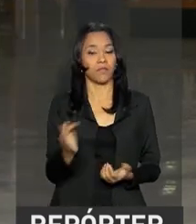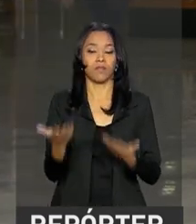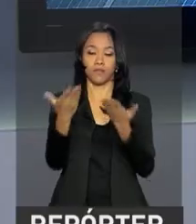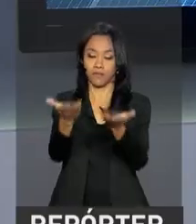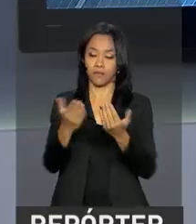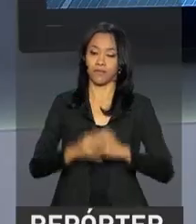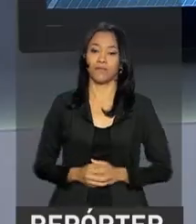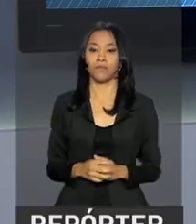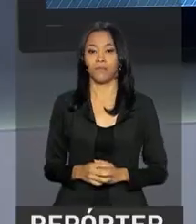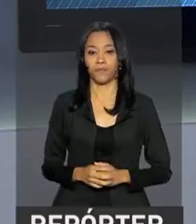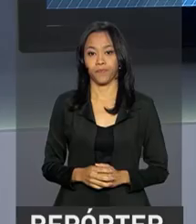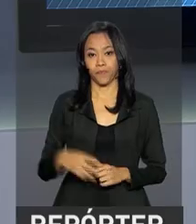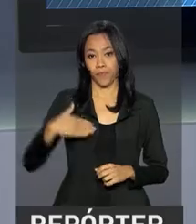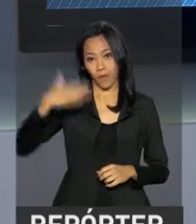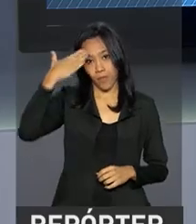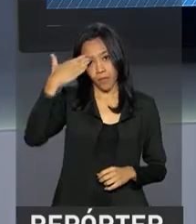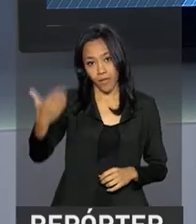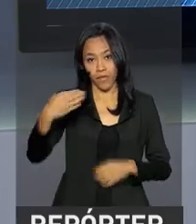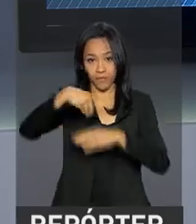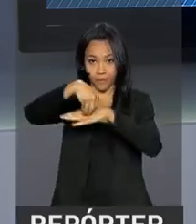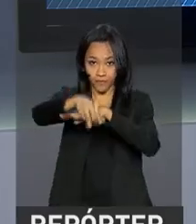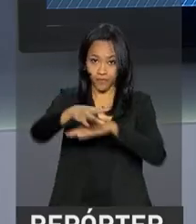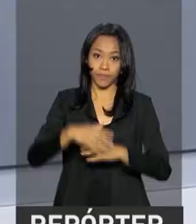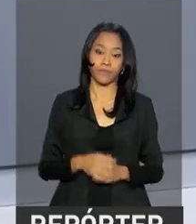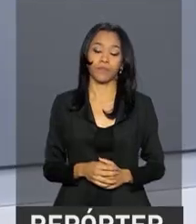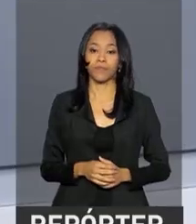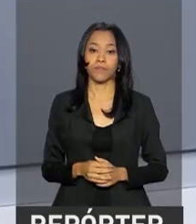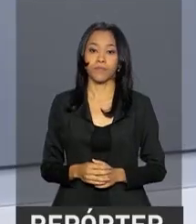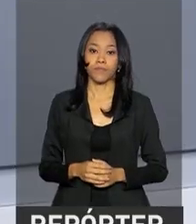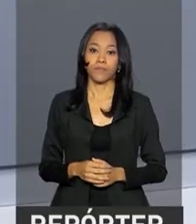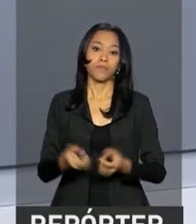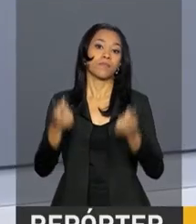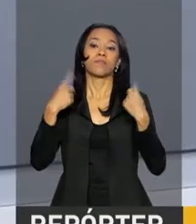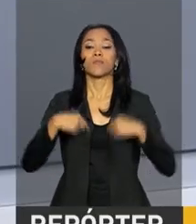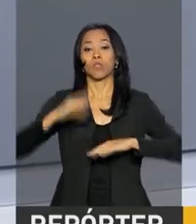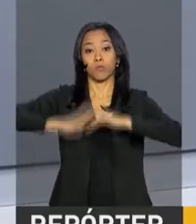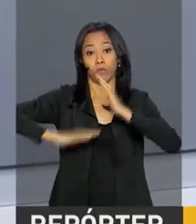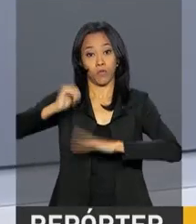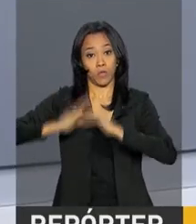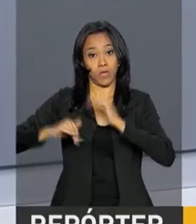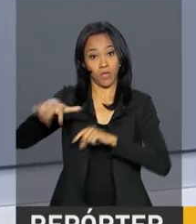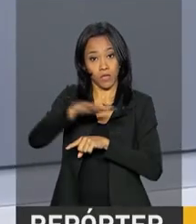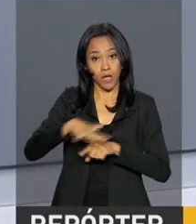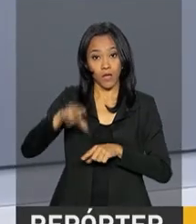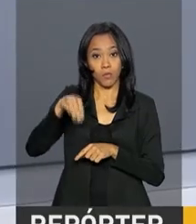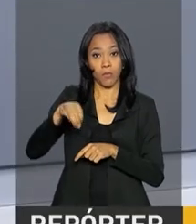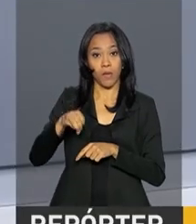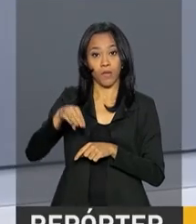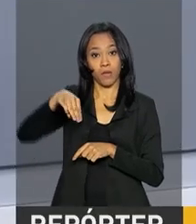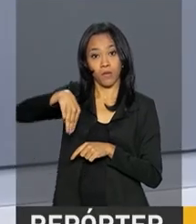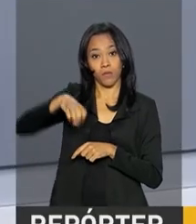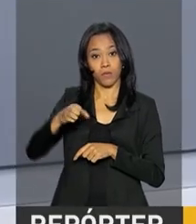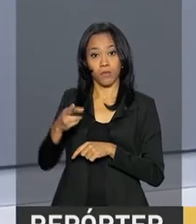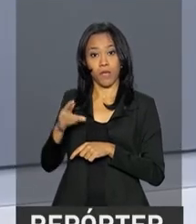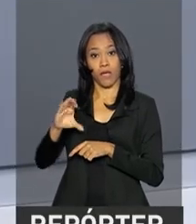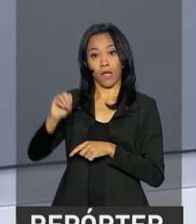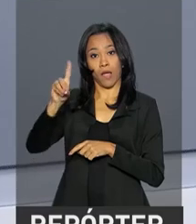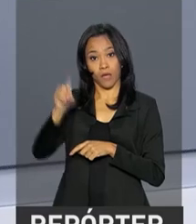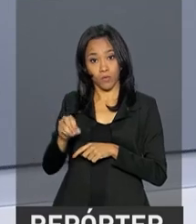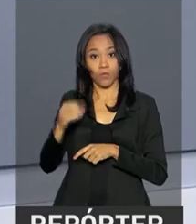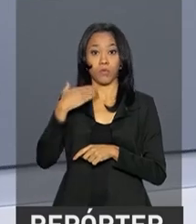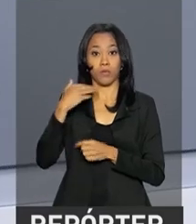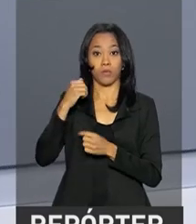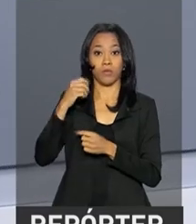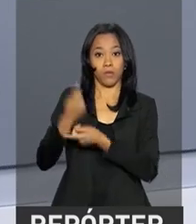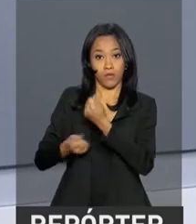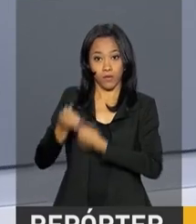você. Obrigada, Luana, pelas informações. Os analistas do mercado financeiro ouvidos pelo Banco Central reduziram